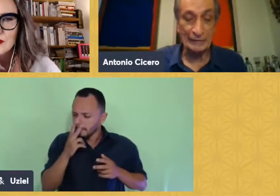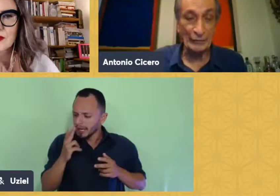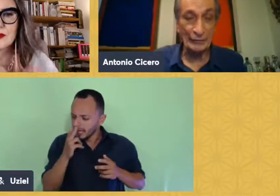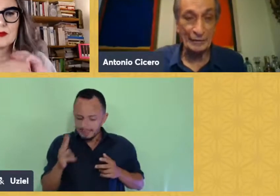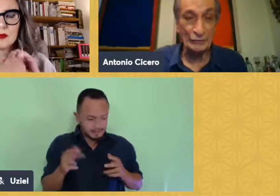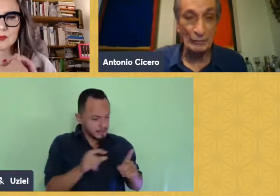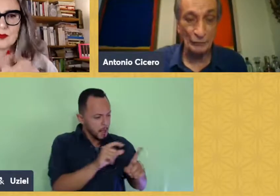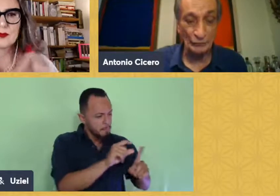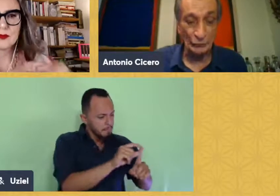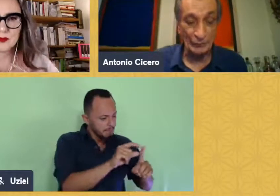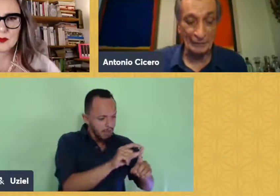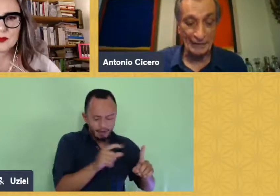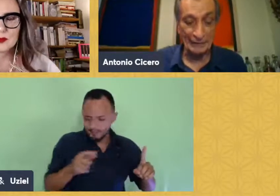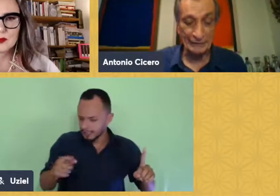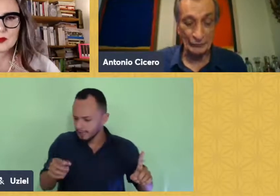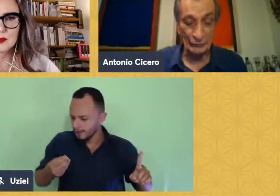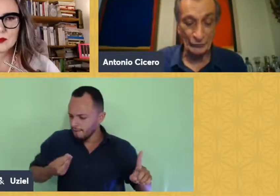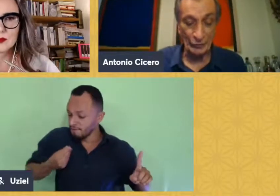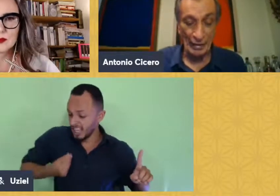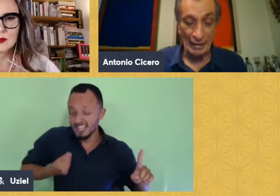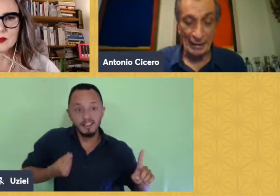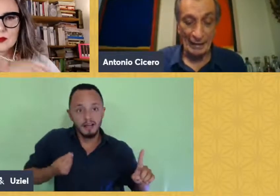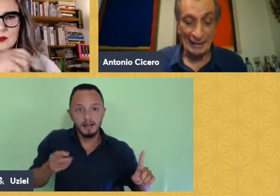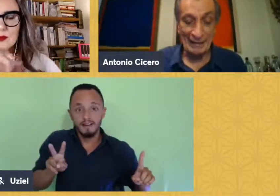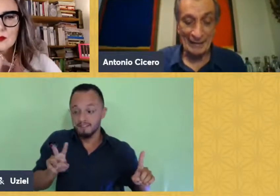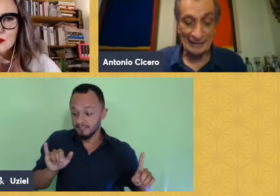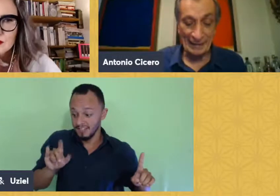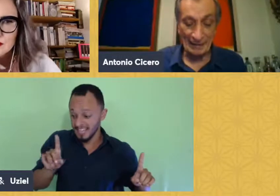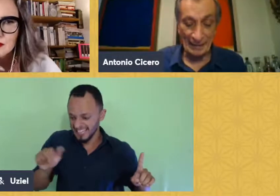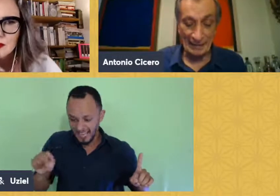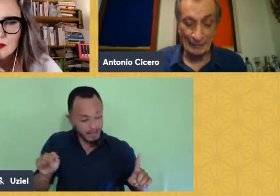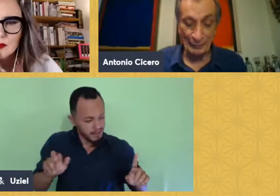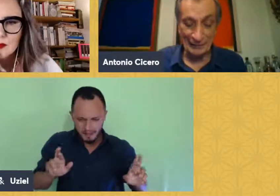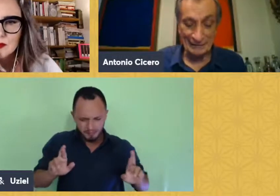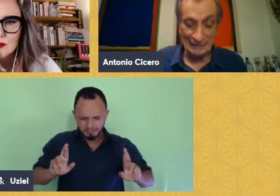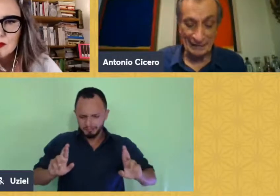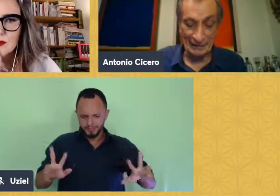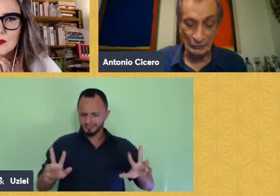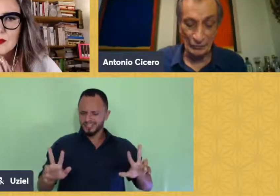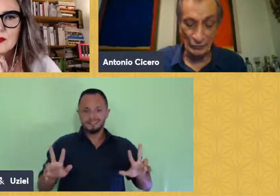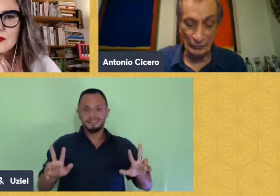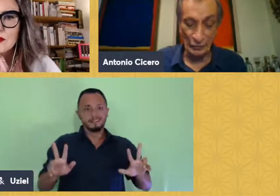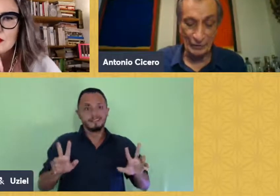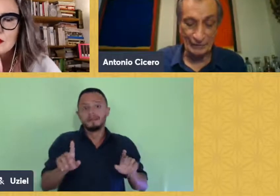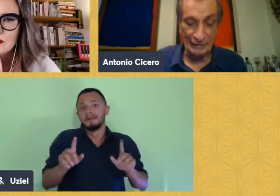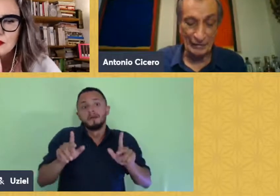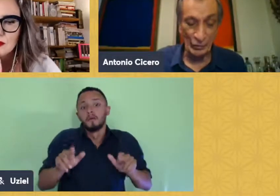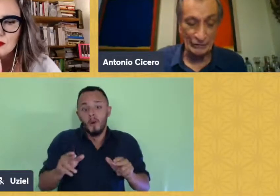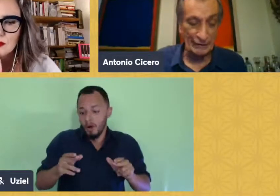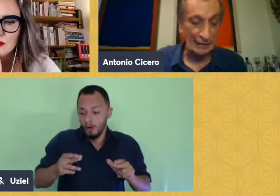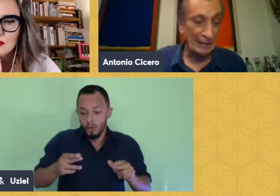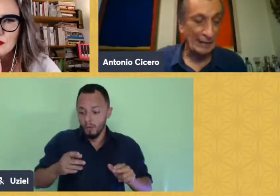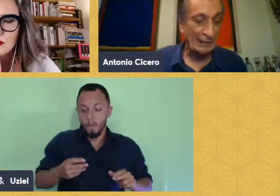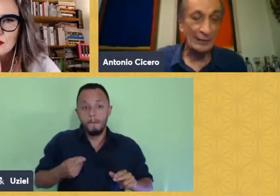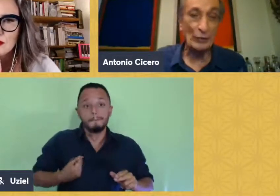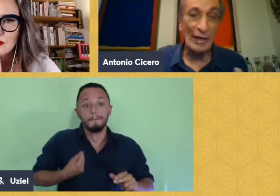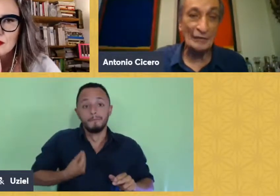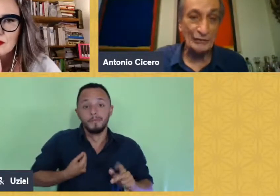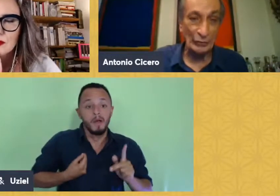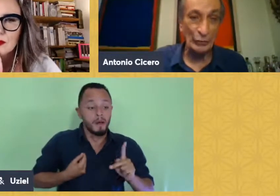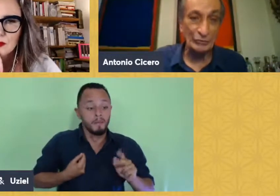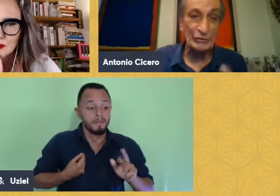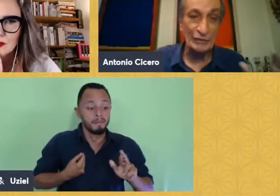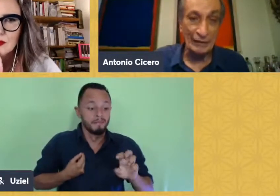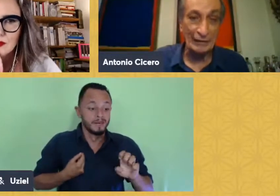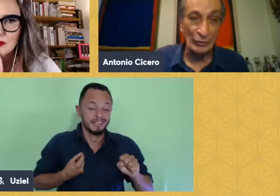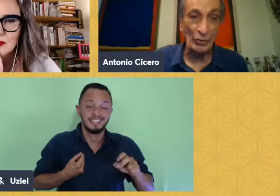essas categorias como presente e futuro. É que a poesia, enquanto que a nossa